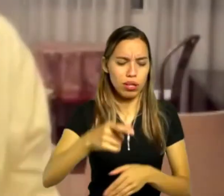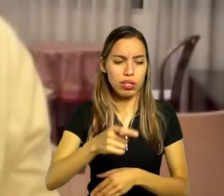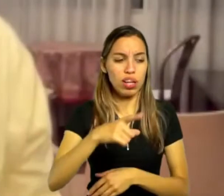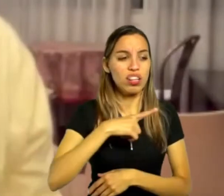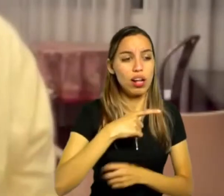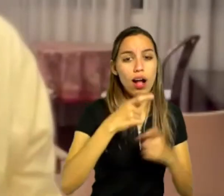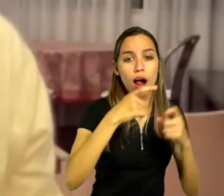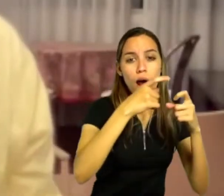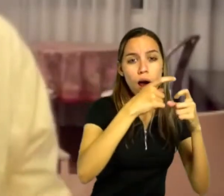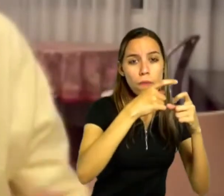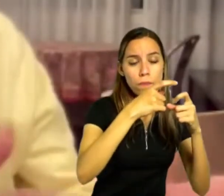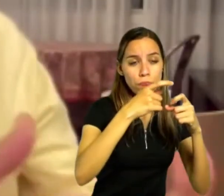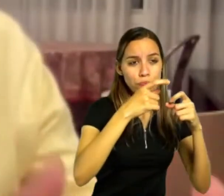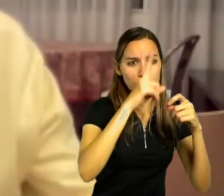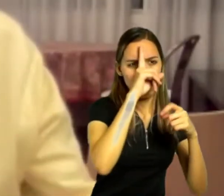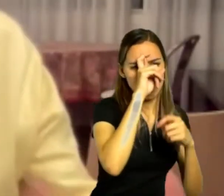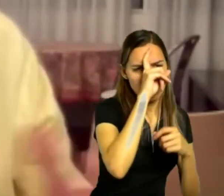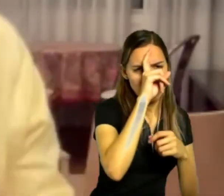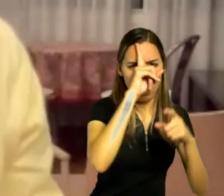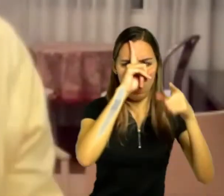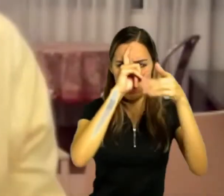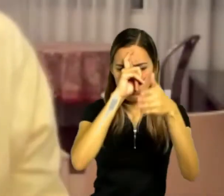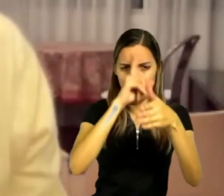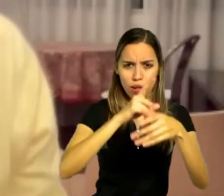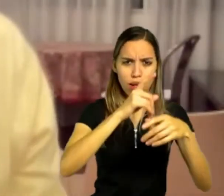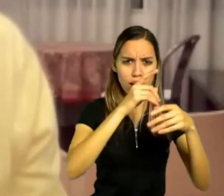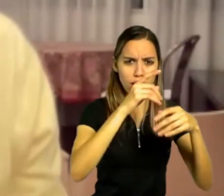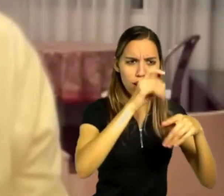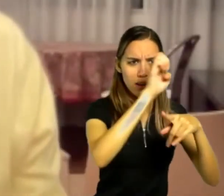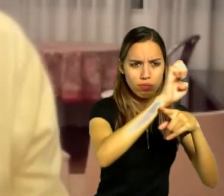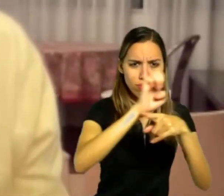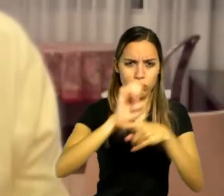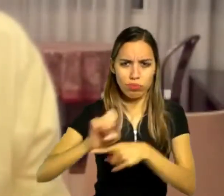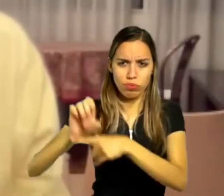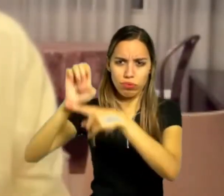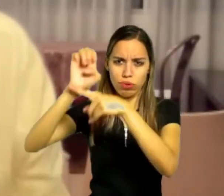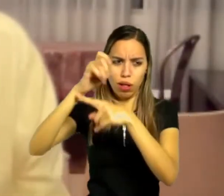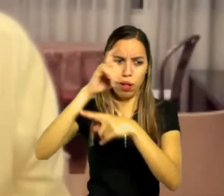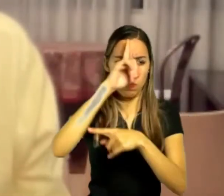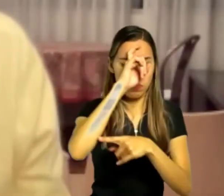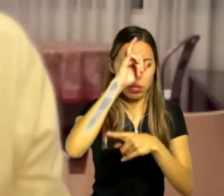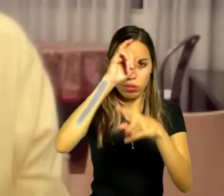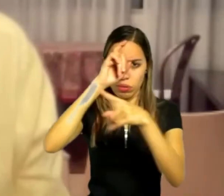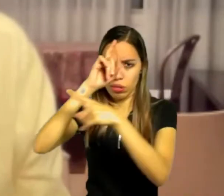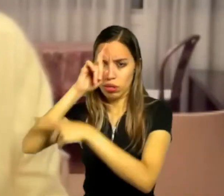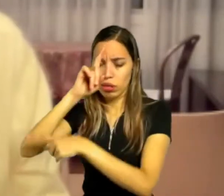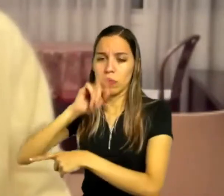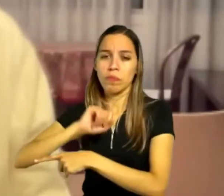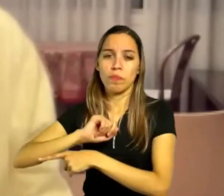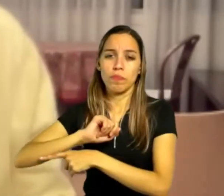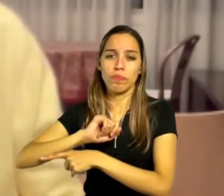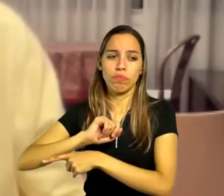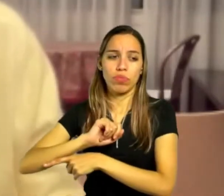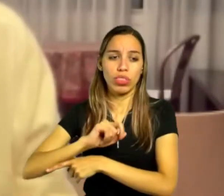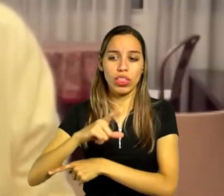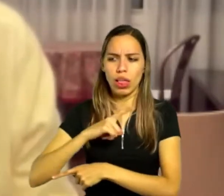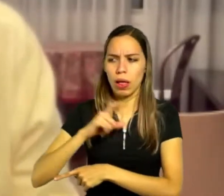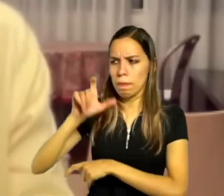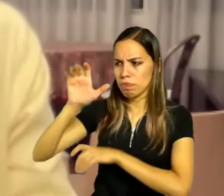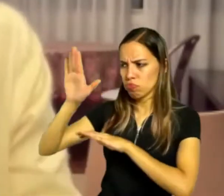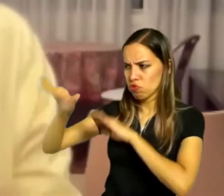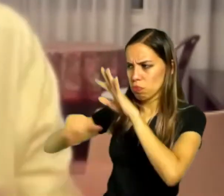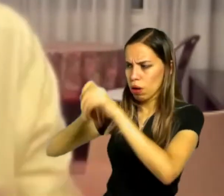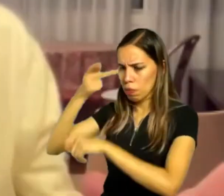de crise nos estados para assessorar as secretarias da saúde. Uma